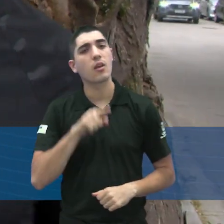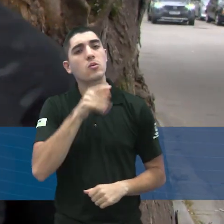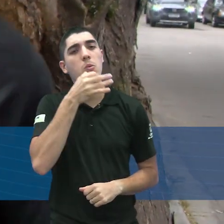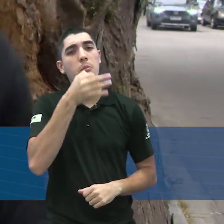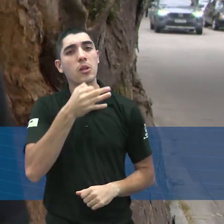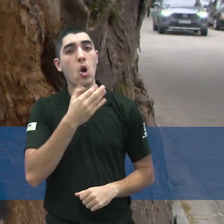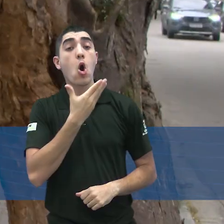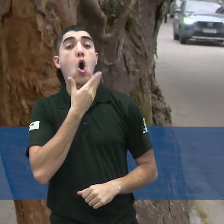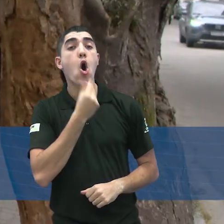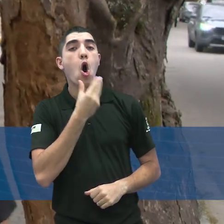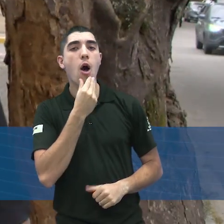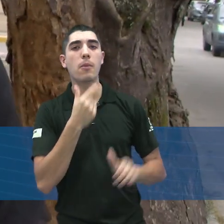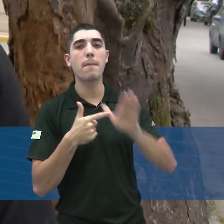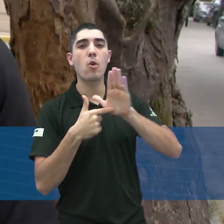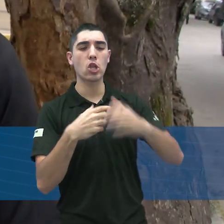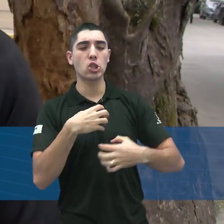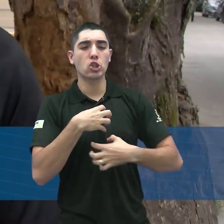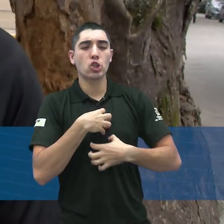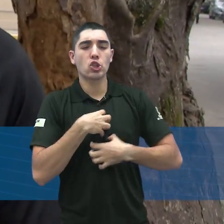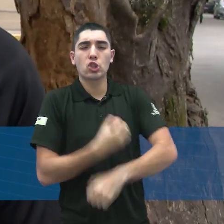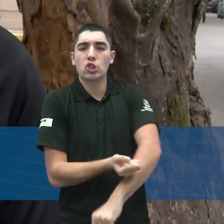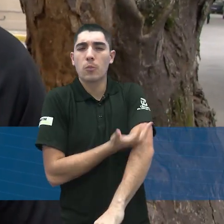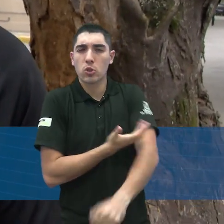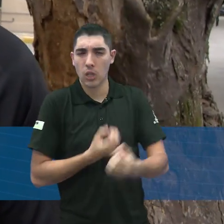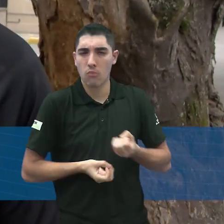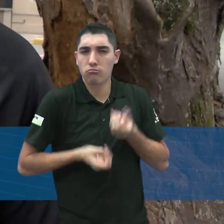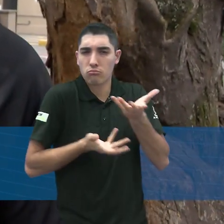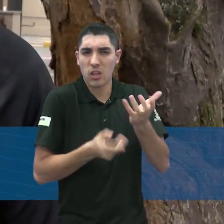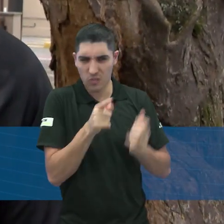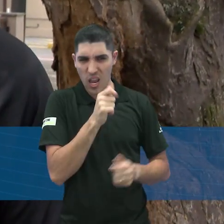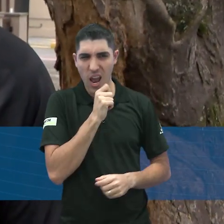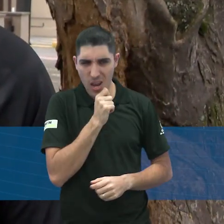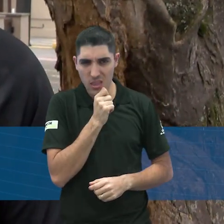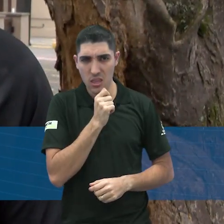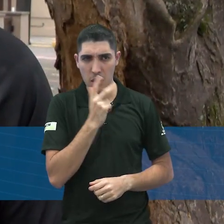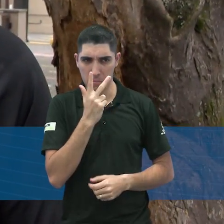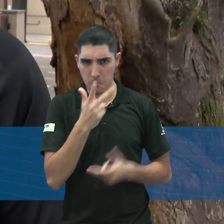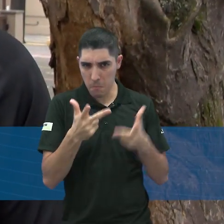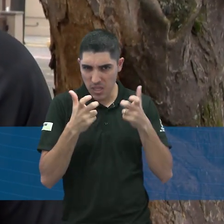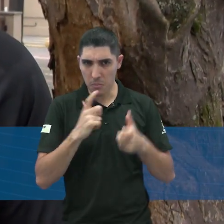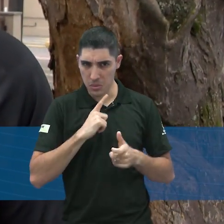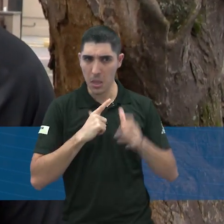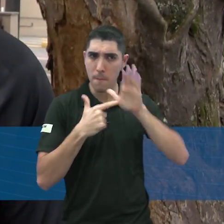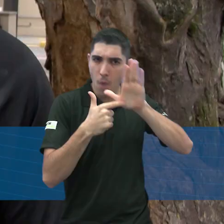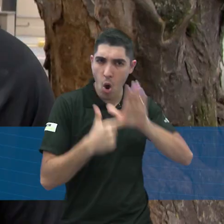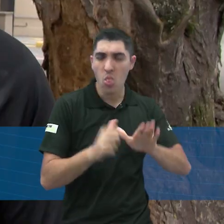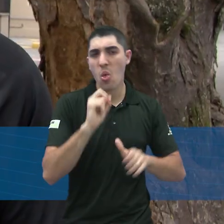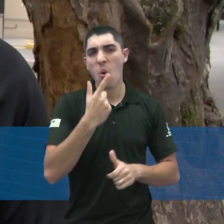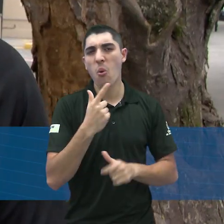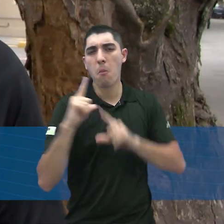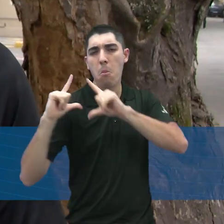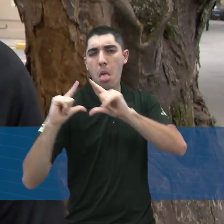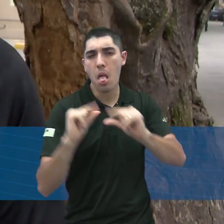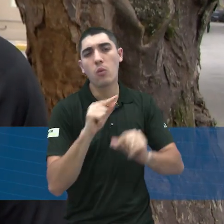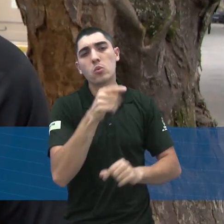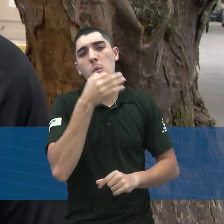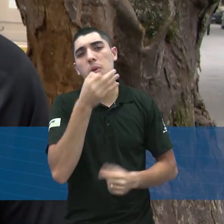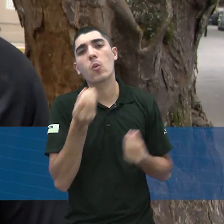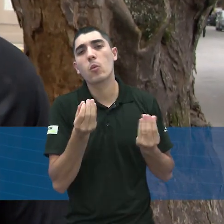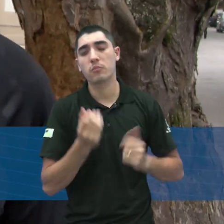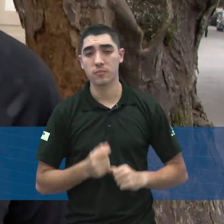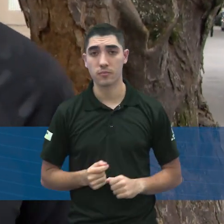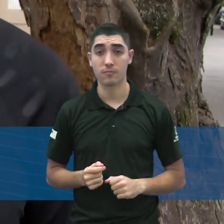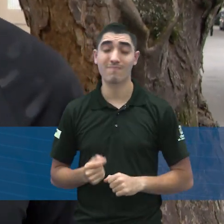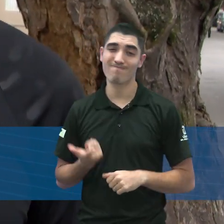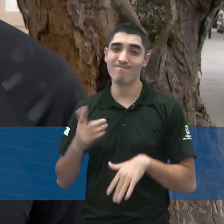demonstrar os sentimentos, você acha que é uma cultura que ainda acontece? Você acha que está acabando? O que você pensa sobre esse assunto?